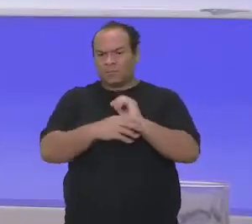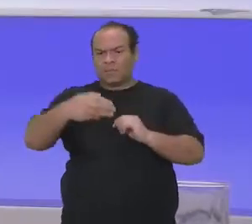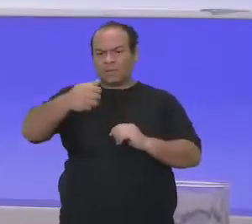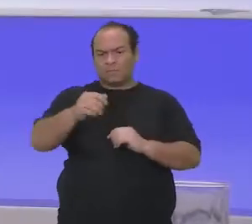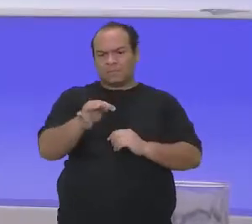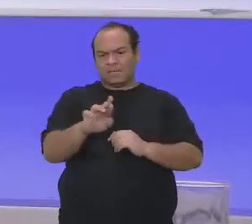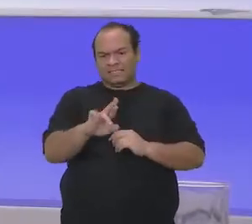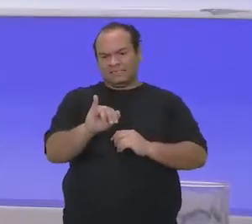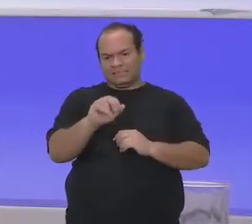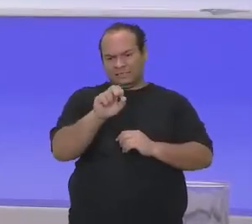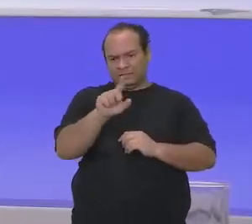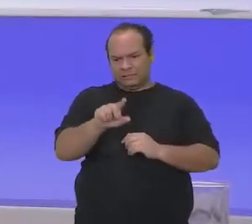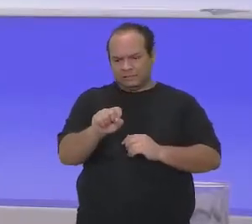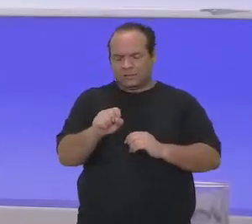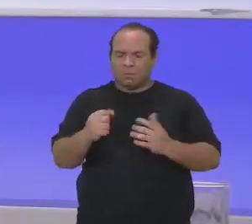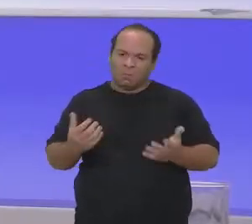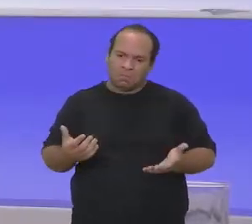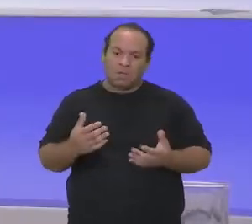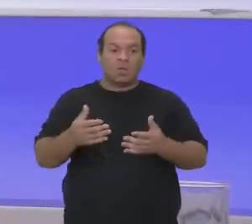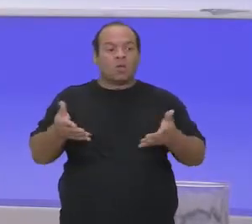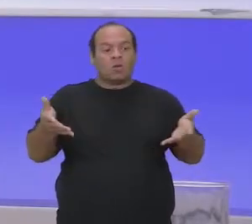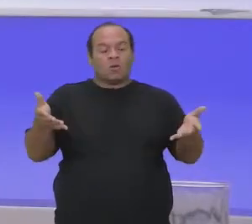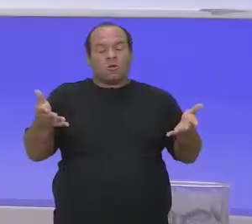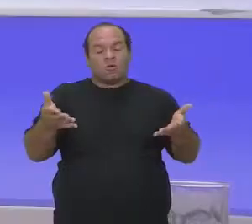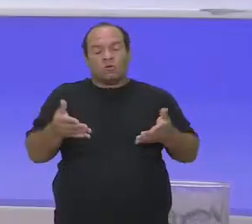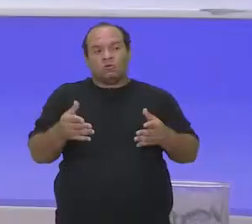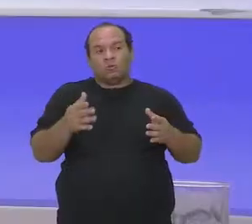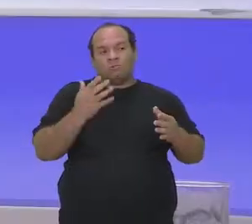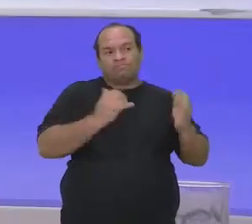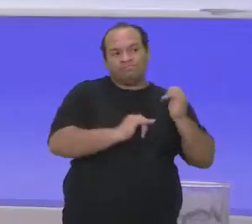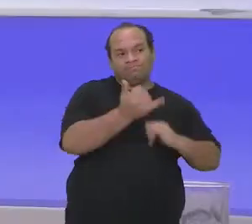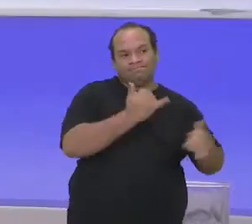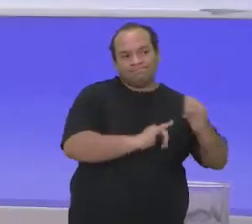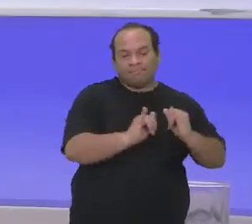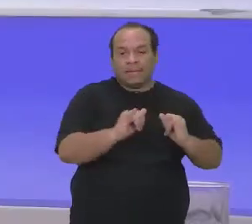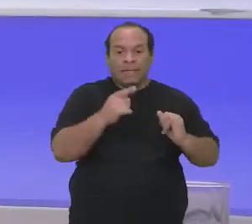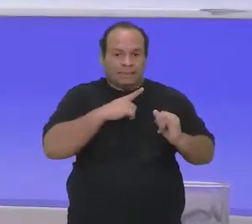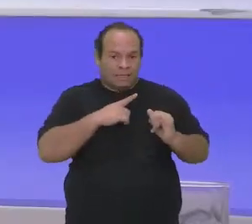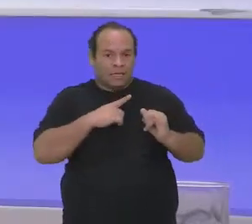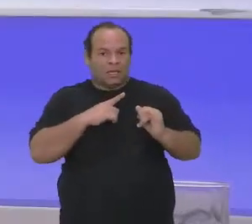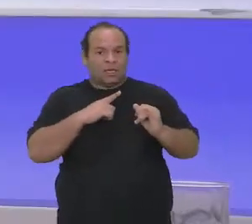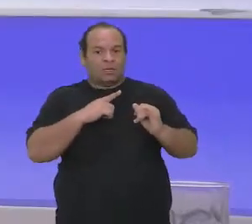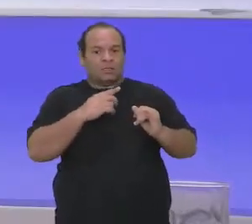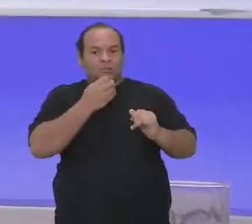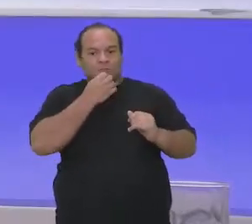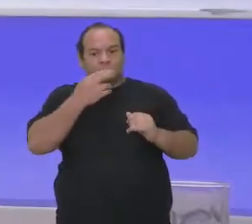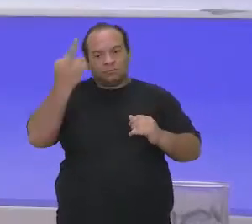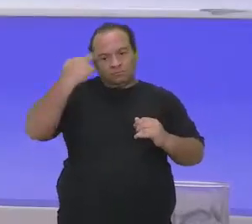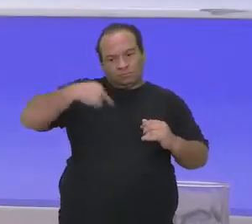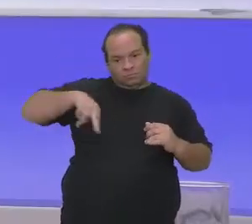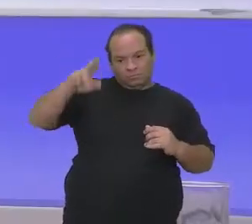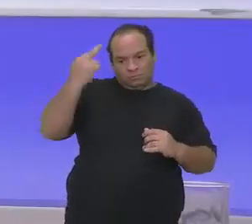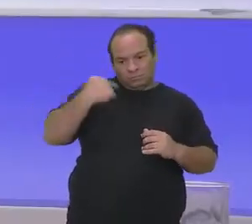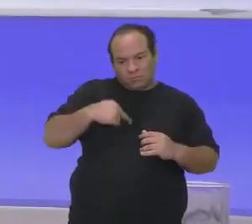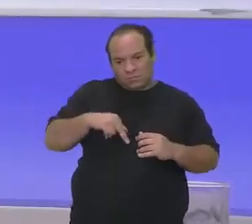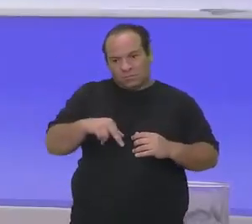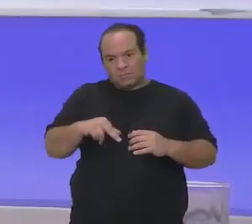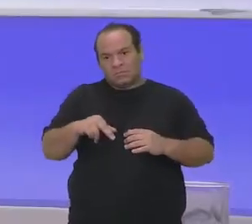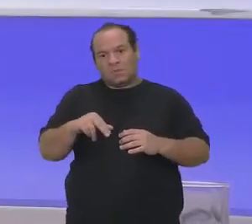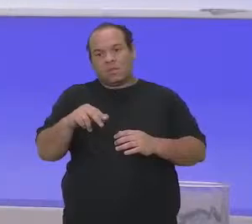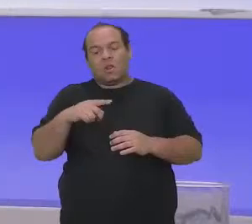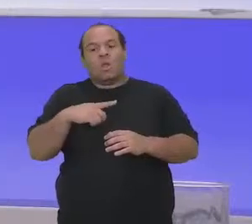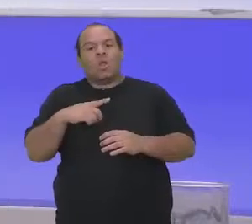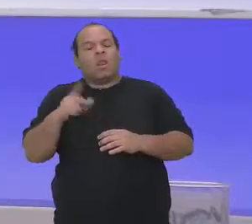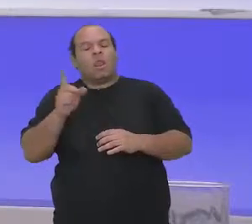onde o que eu estou distribuindo realmente está sendo uma fonte intermitente, então ela não vai ficar caindo e